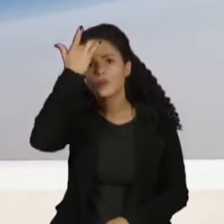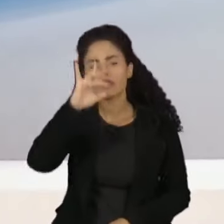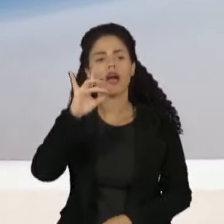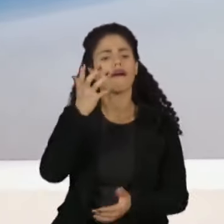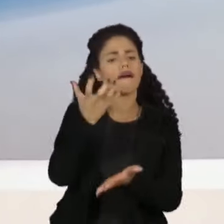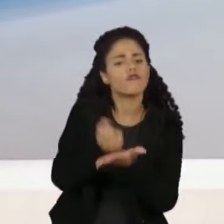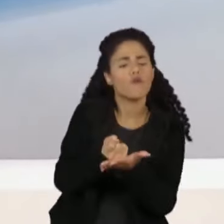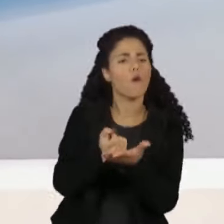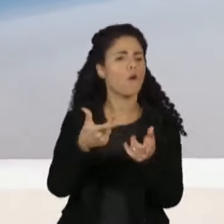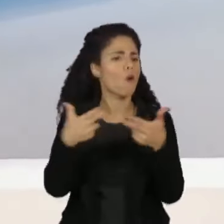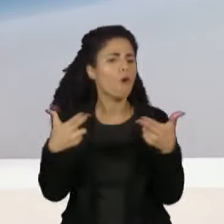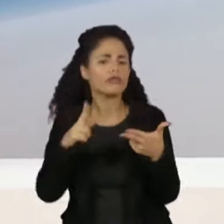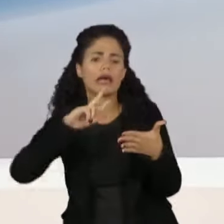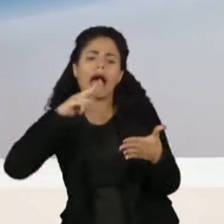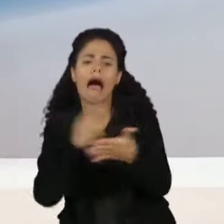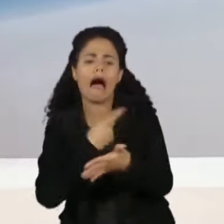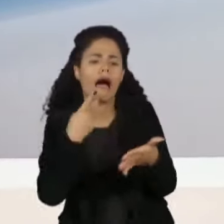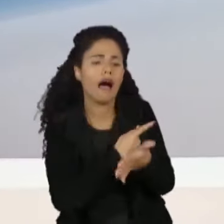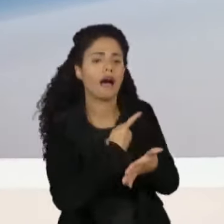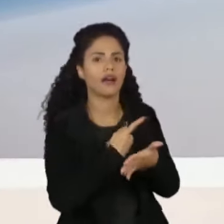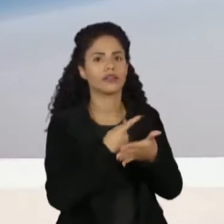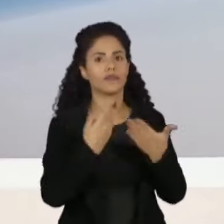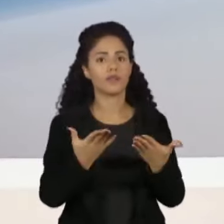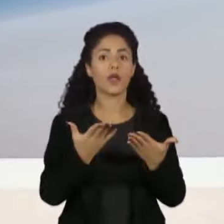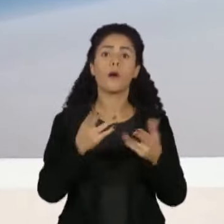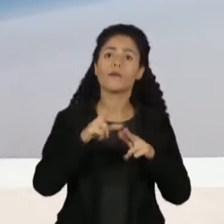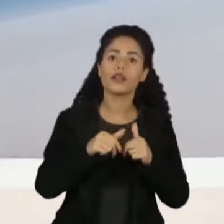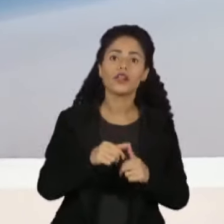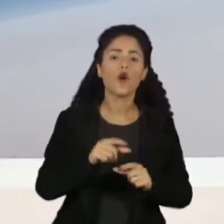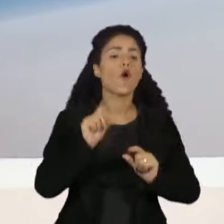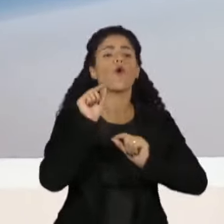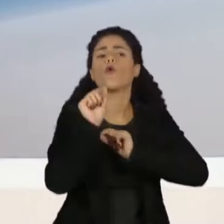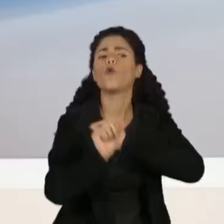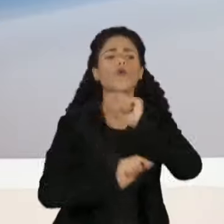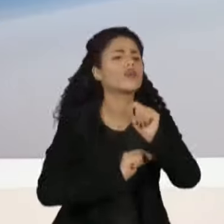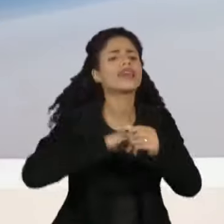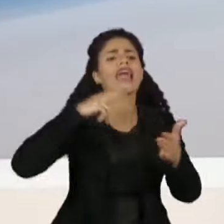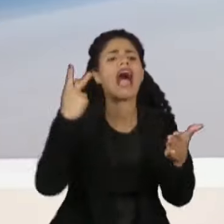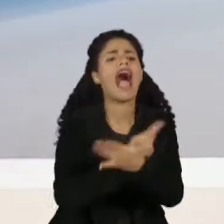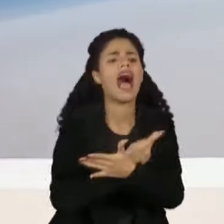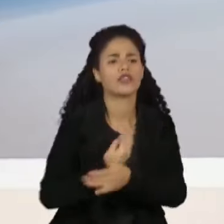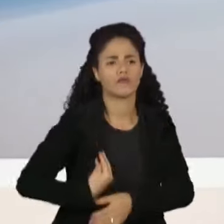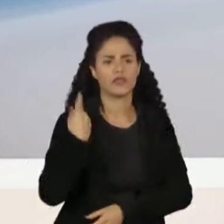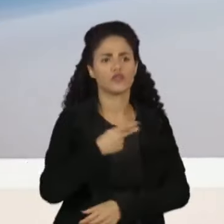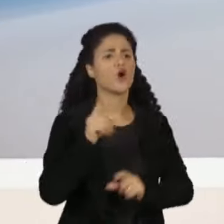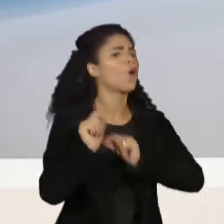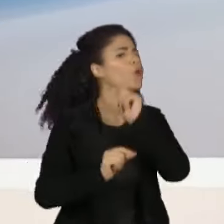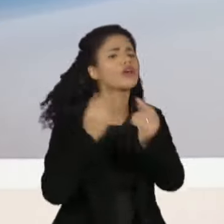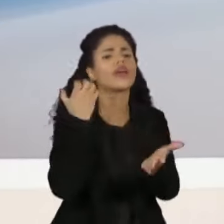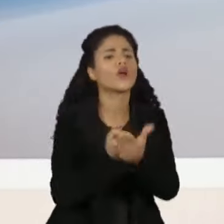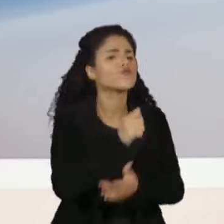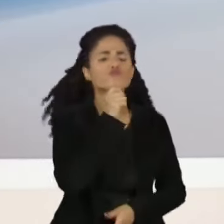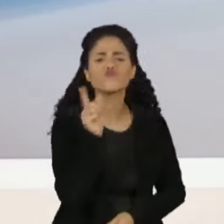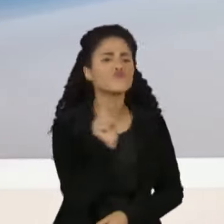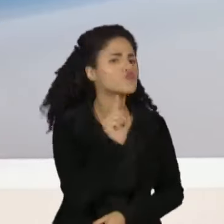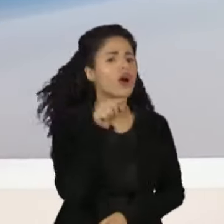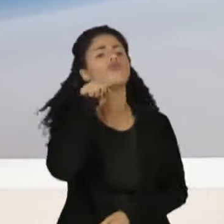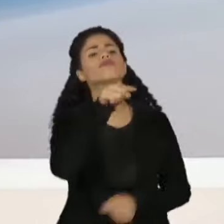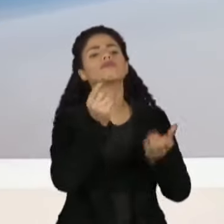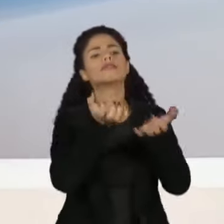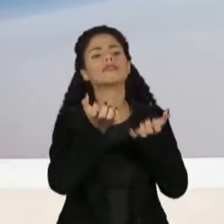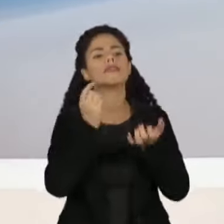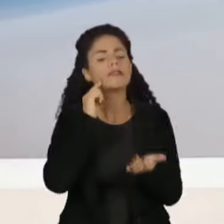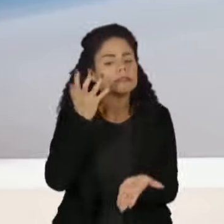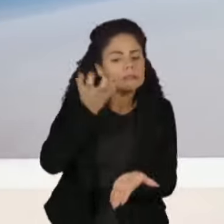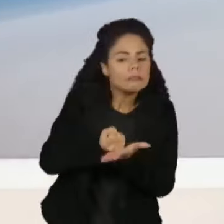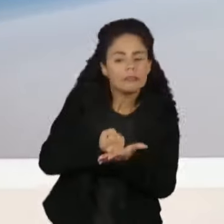gravado o que que não deu certo portanto minha pergunta é o que não deu certo o que não foi gravado o que você queria